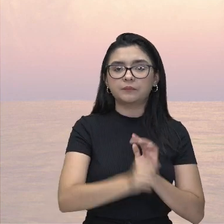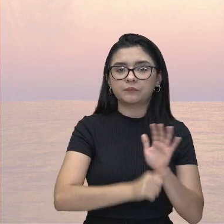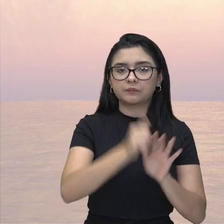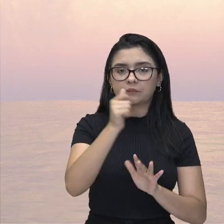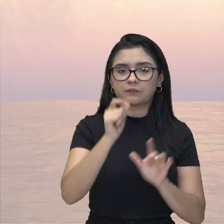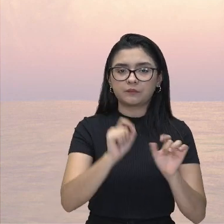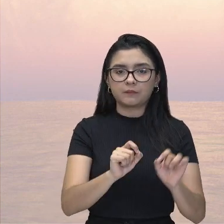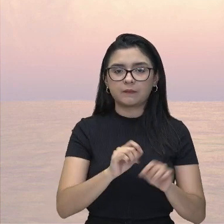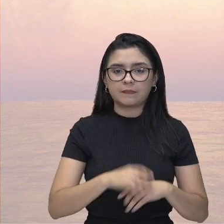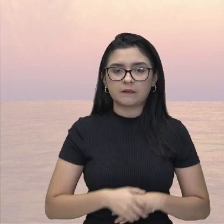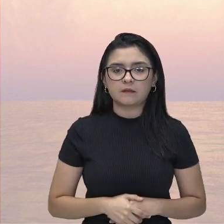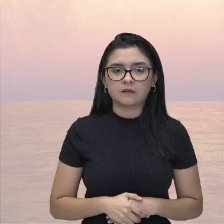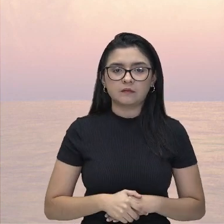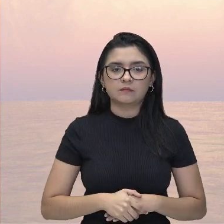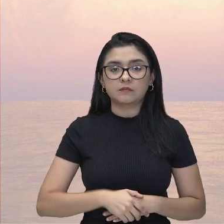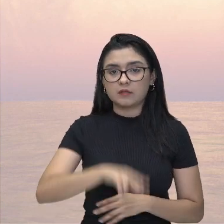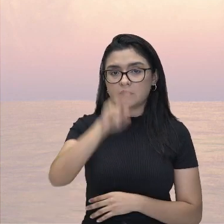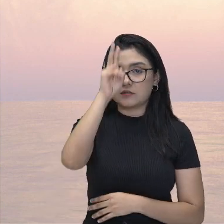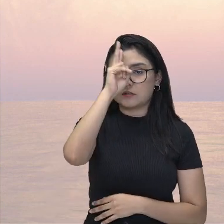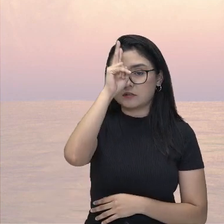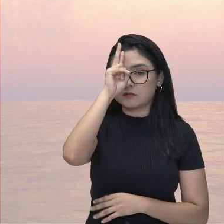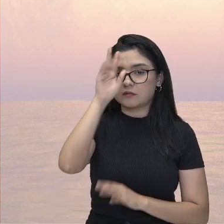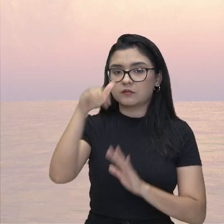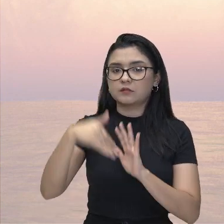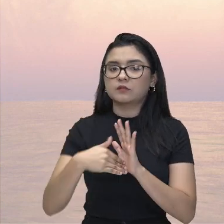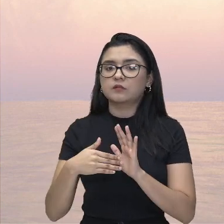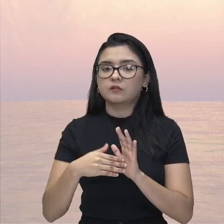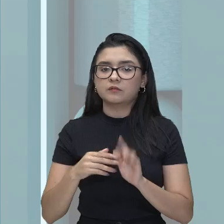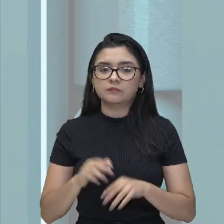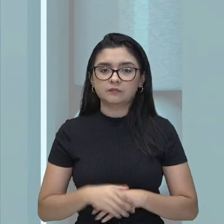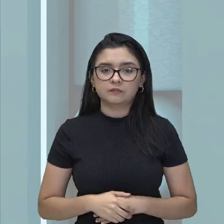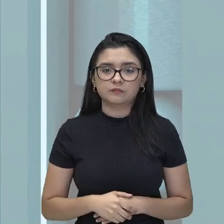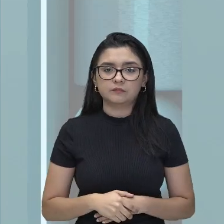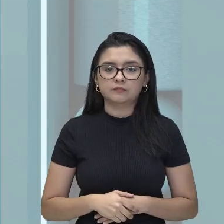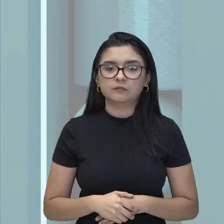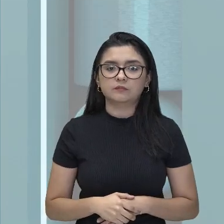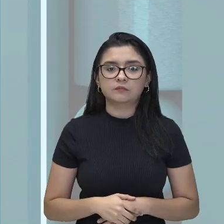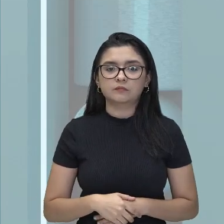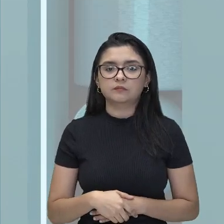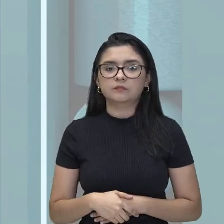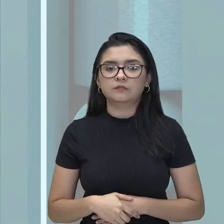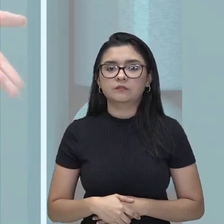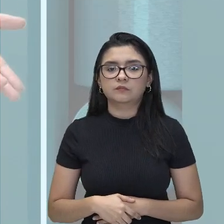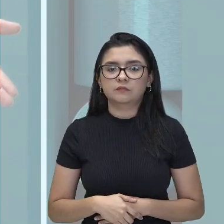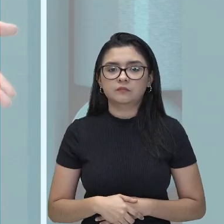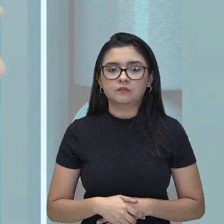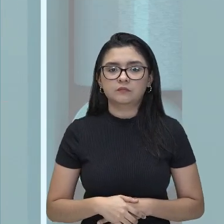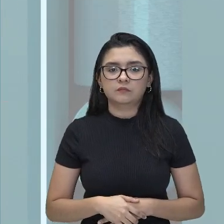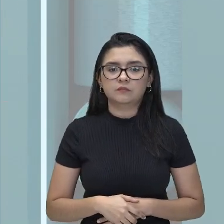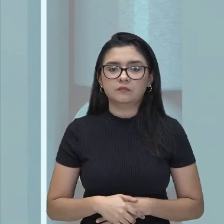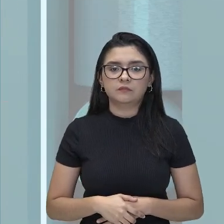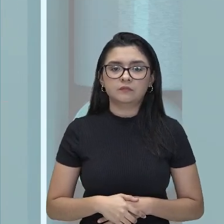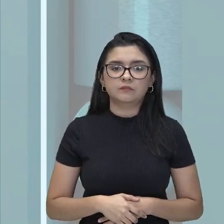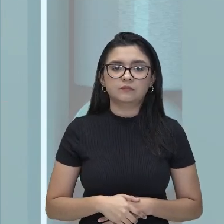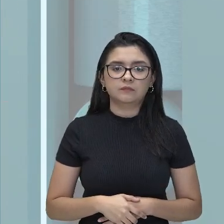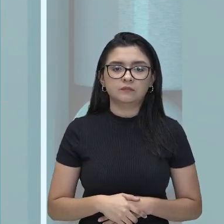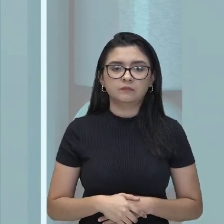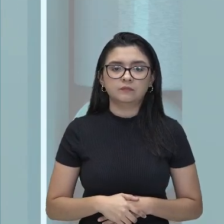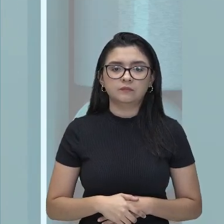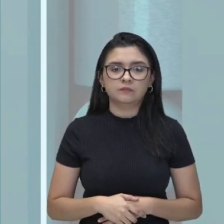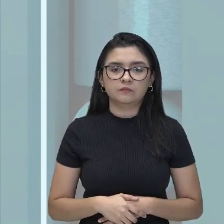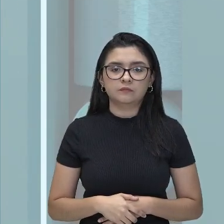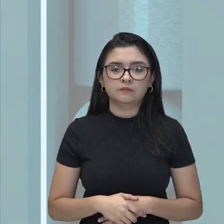laboral que é o segunda né e eu terminei no quinto dia laboral certo que é eu não falei que não ia dizer né não vou dizer que é